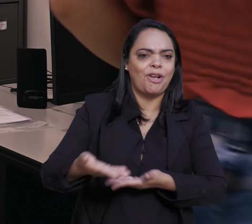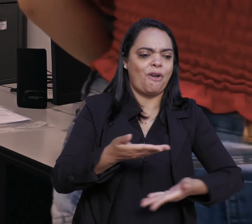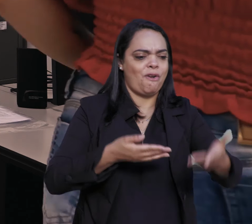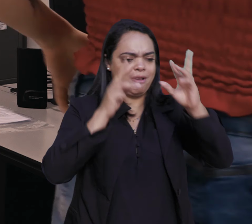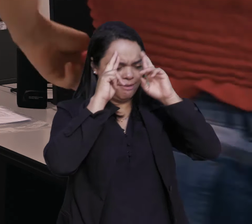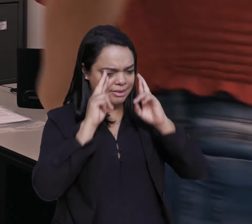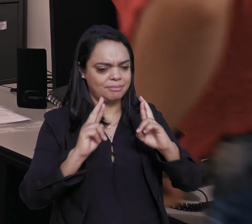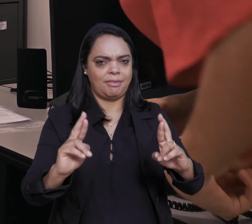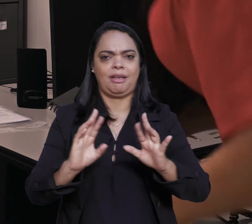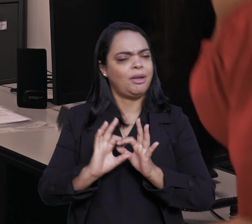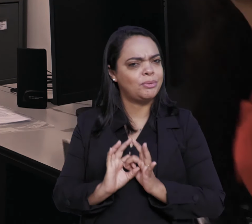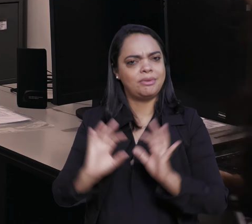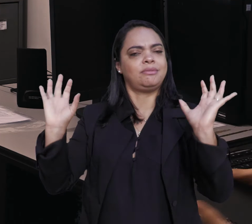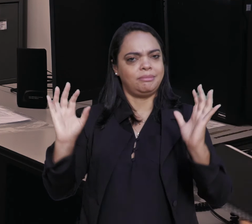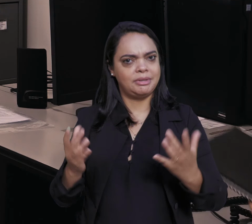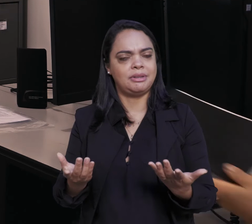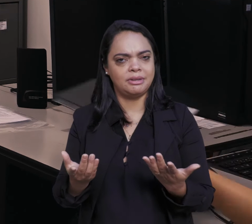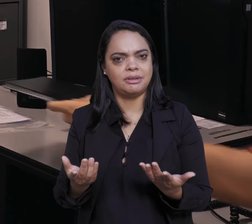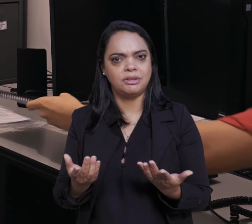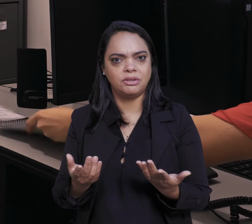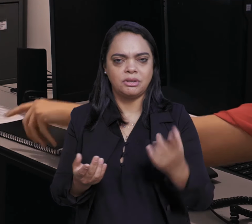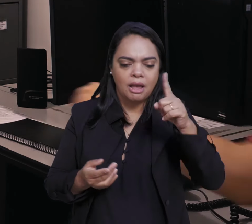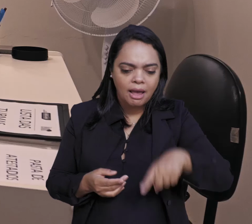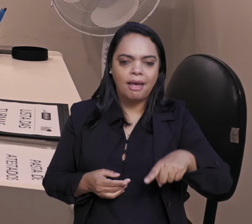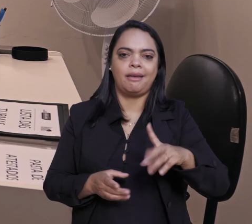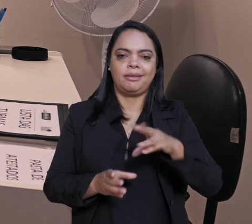de respeito e liberdade, né, a gente faz